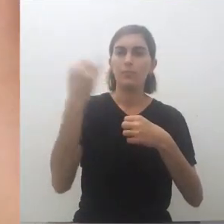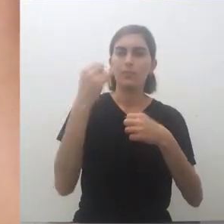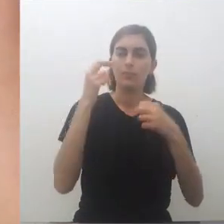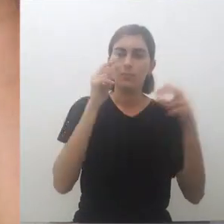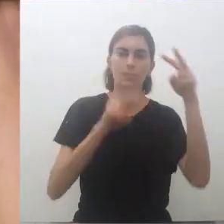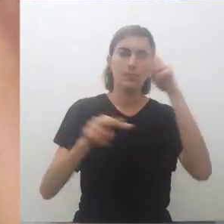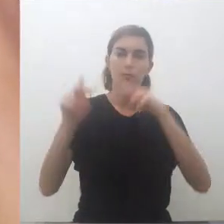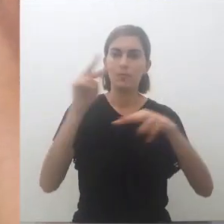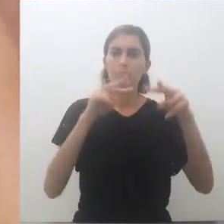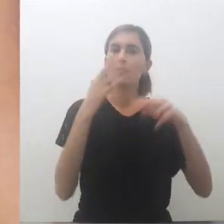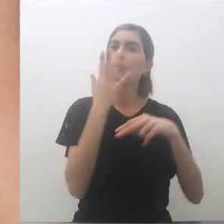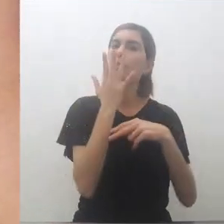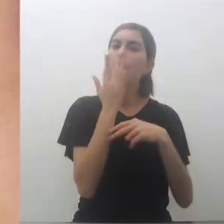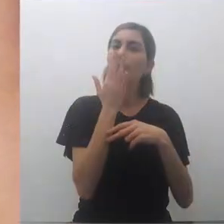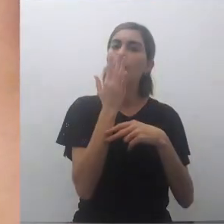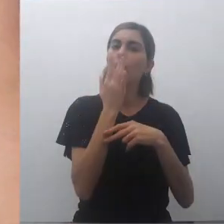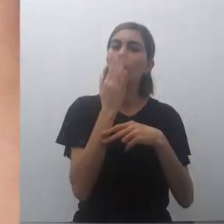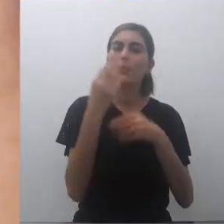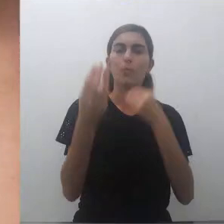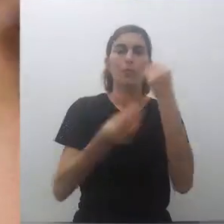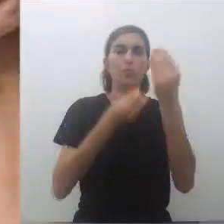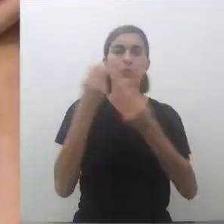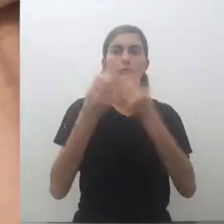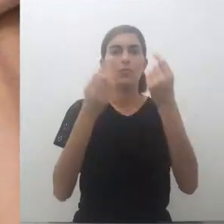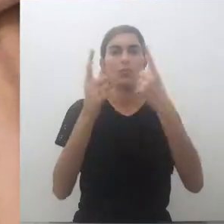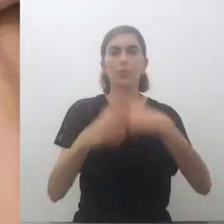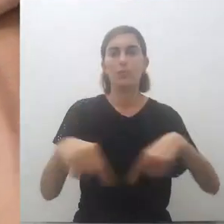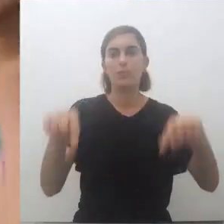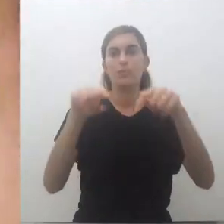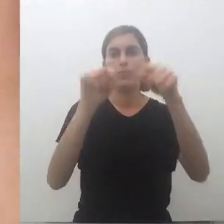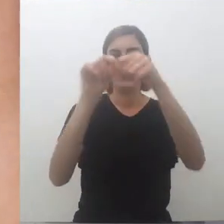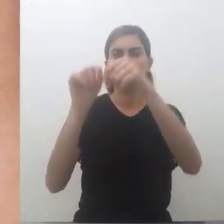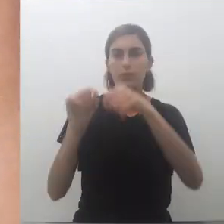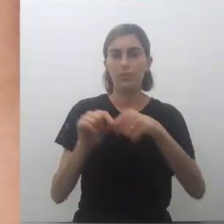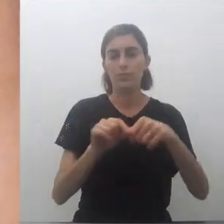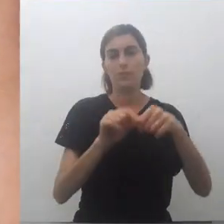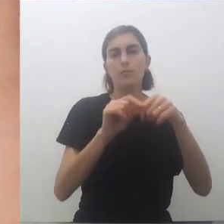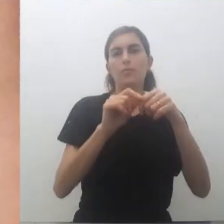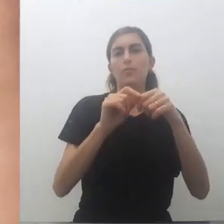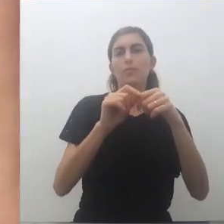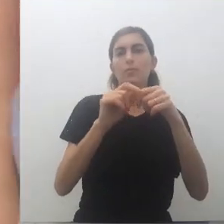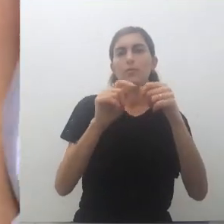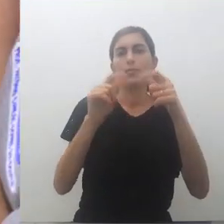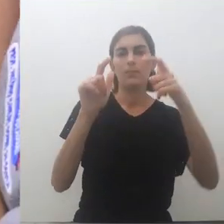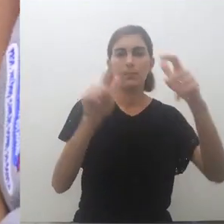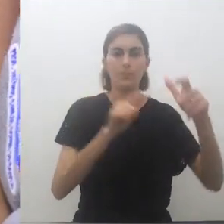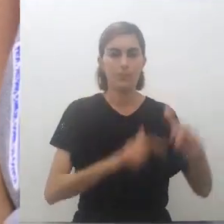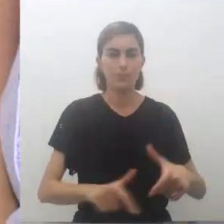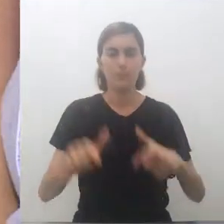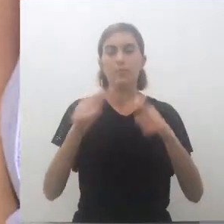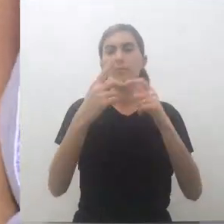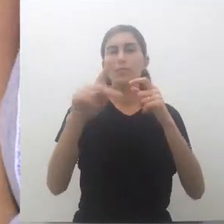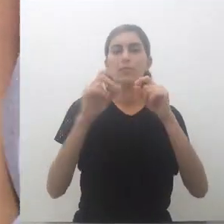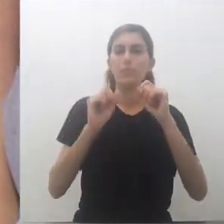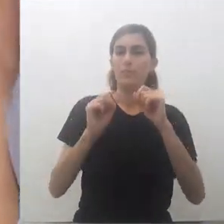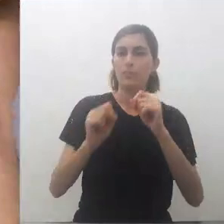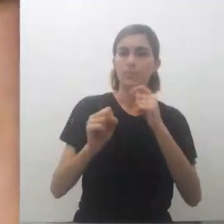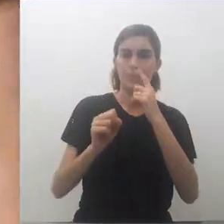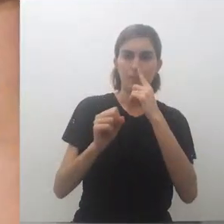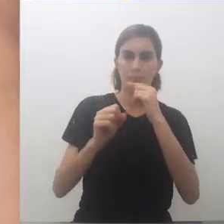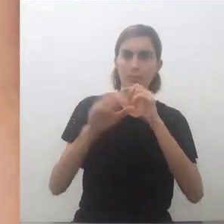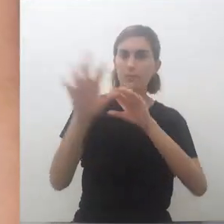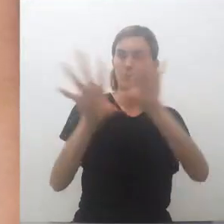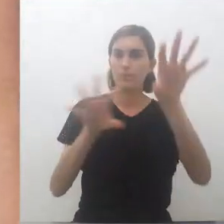acordo de como nós compomos objetos na página ou no ambiente, ele pode estar meramente distribuído